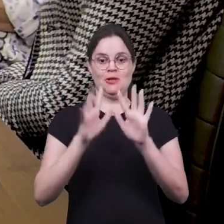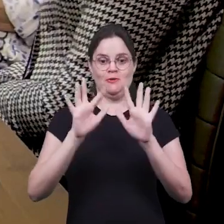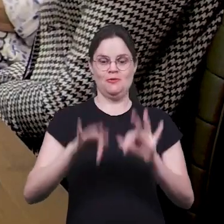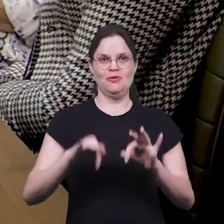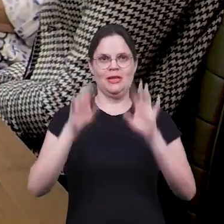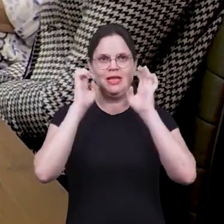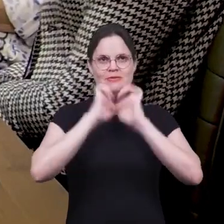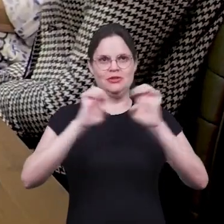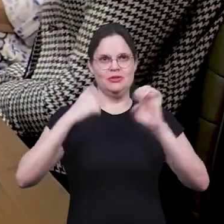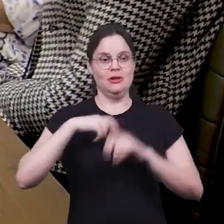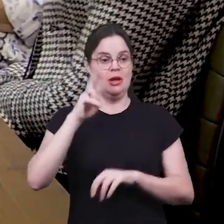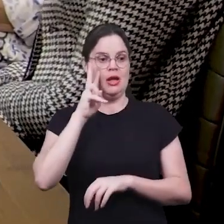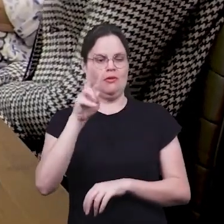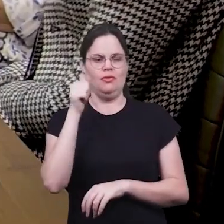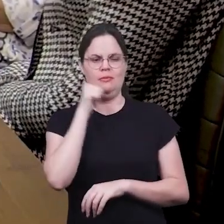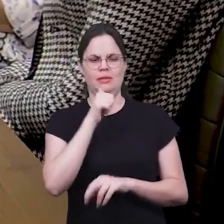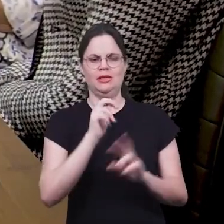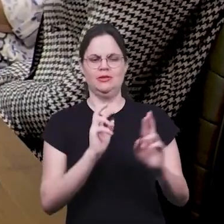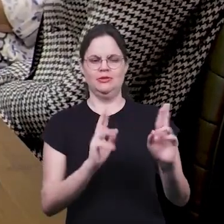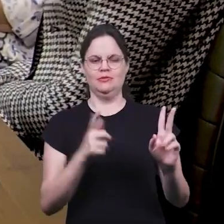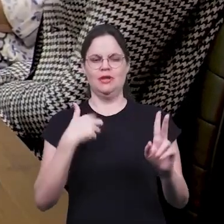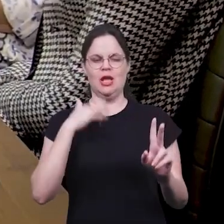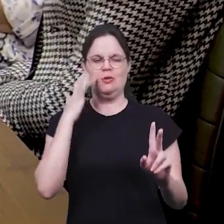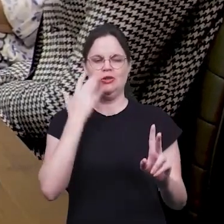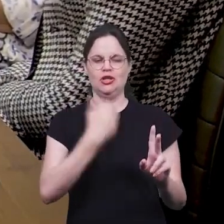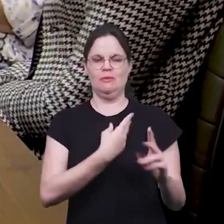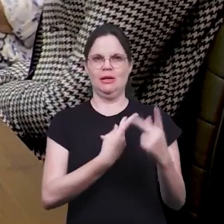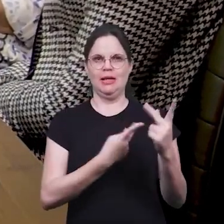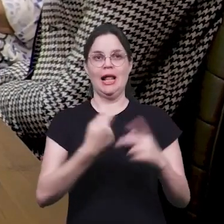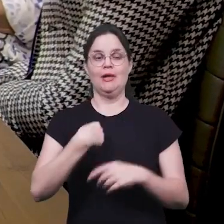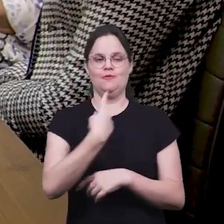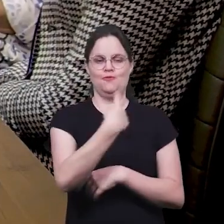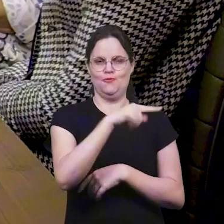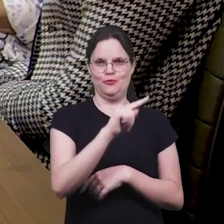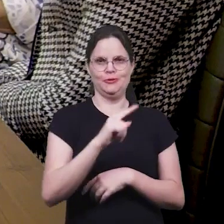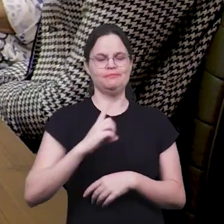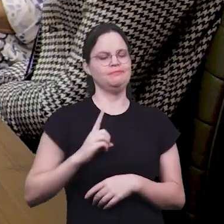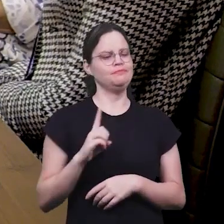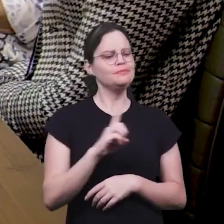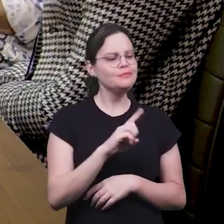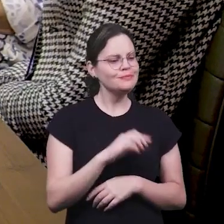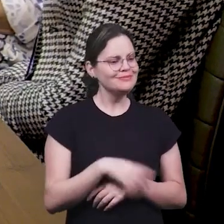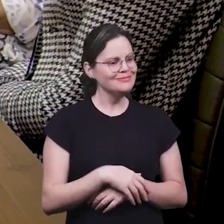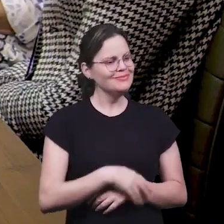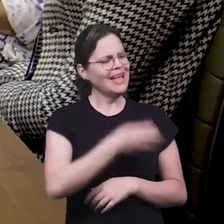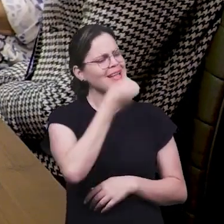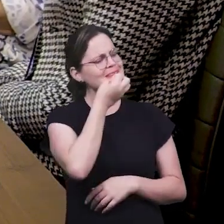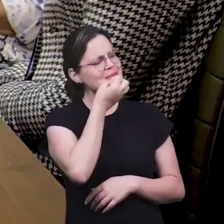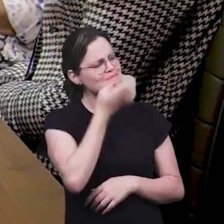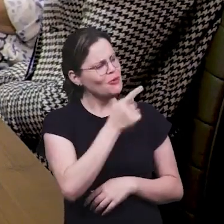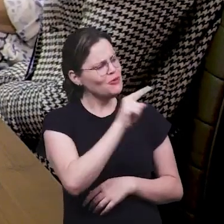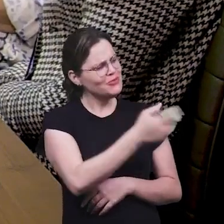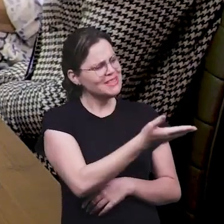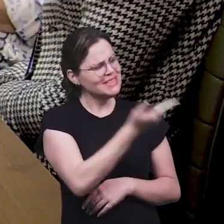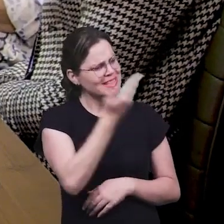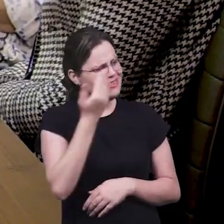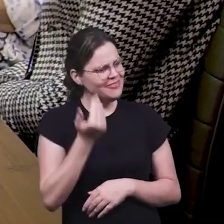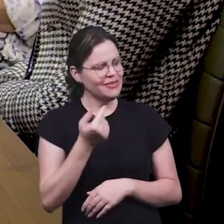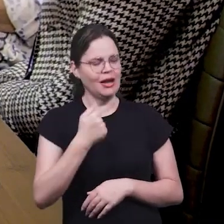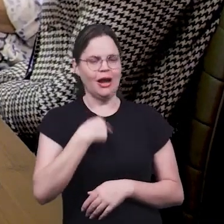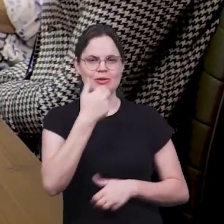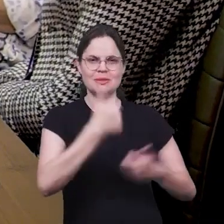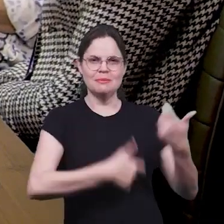evangelização. Eu olhei, vi uma menina diferente, falei: deve ser amiga dela. Aí fui lá falar. Aí eu falei: ai, que bom que você